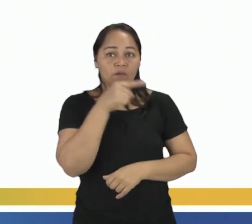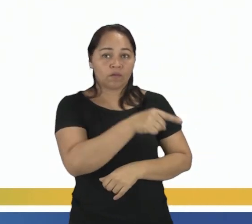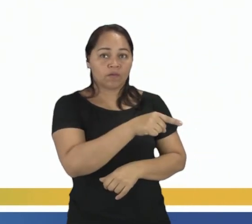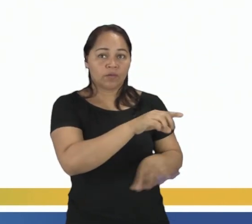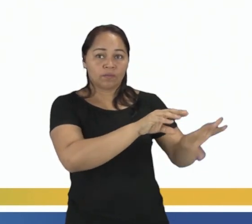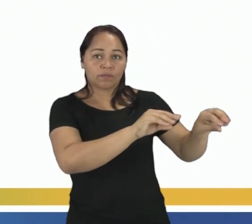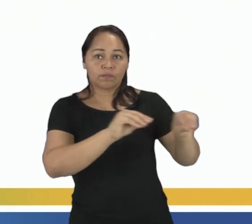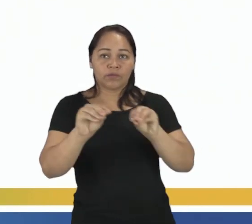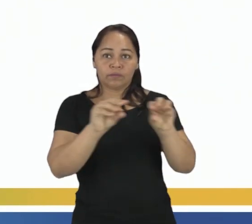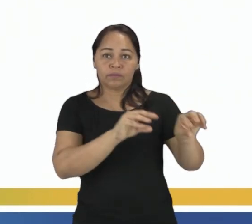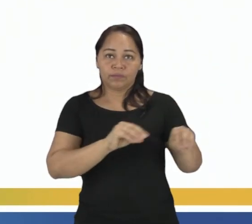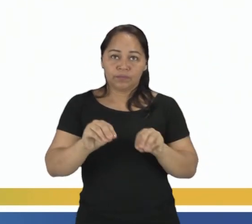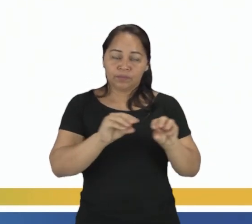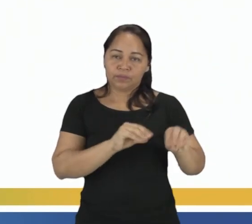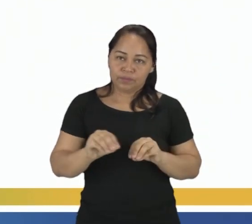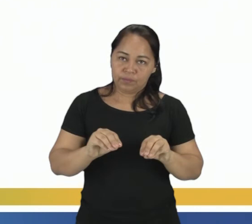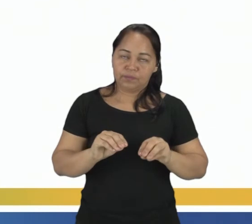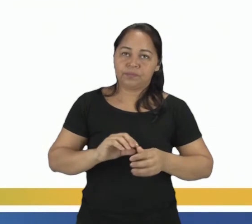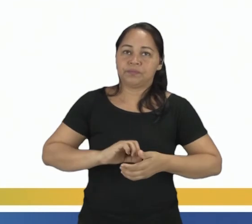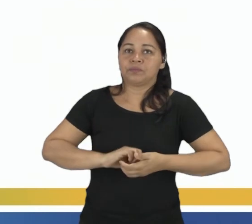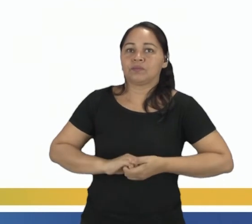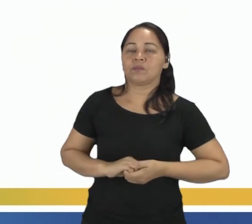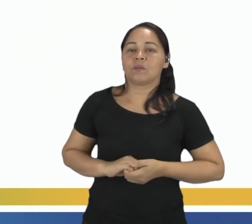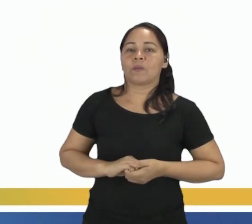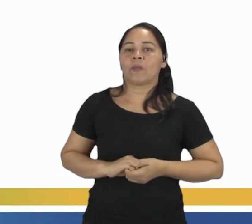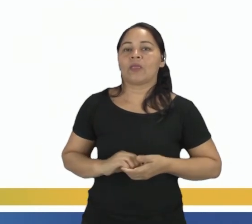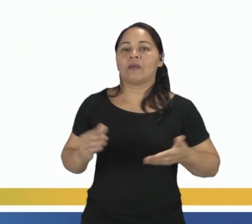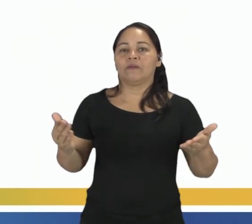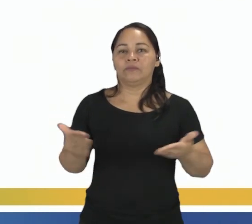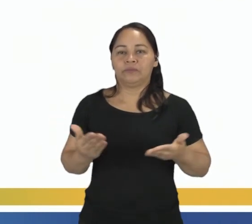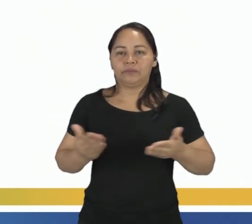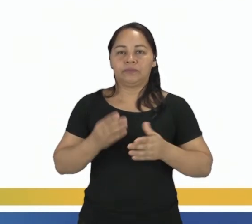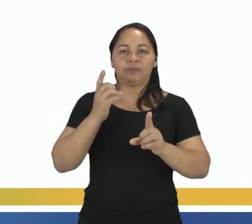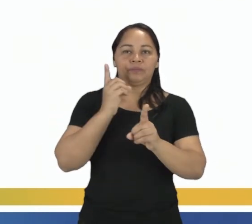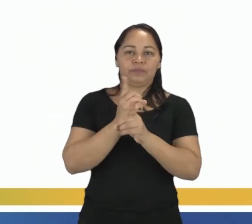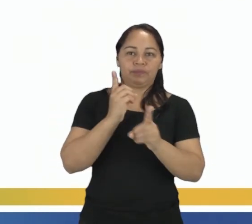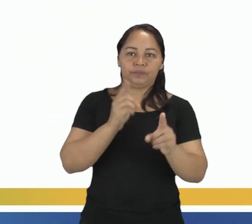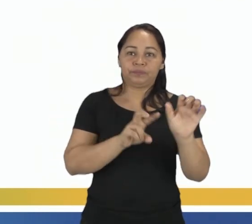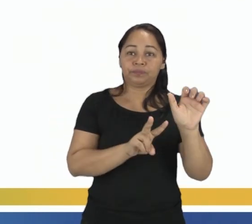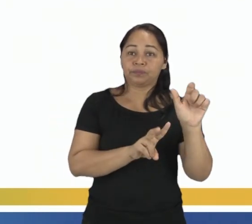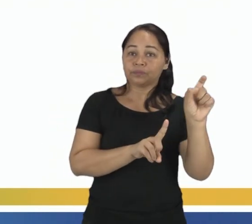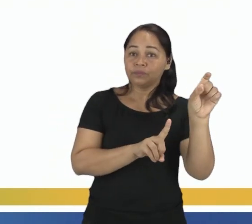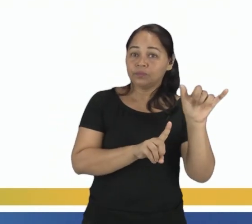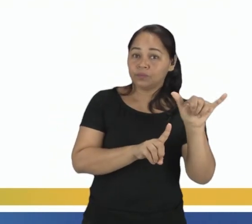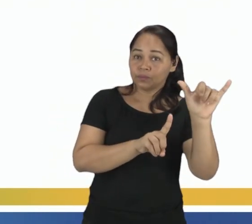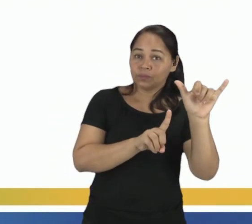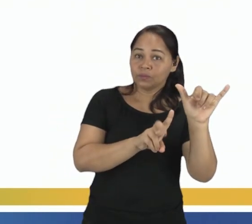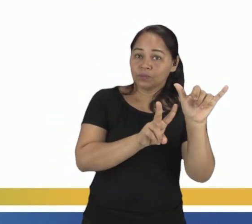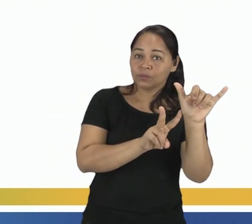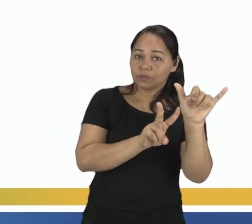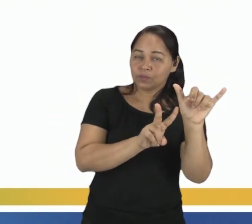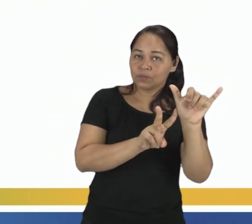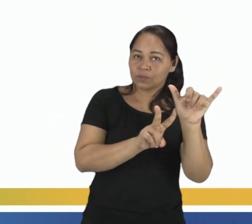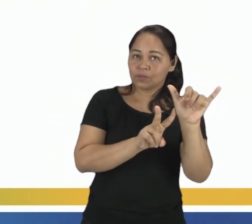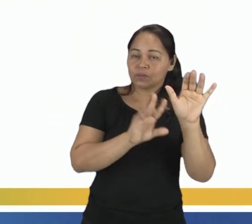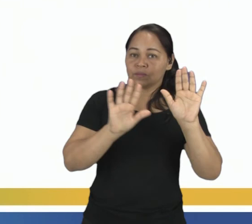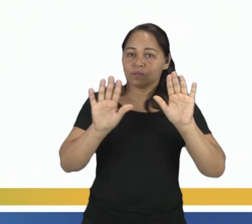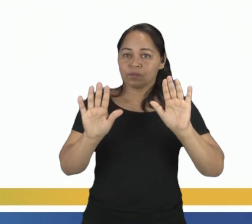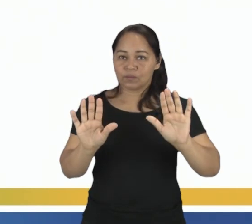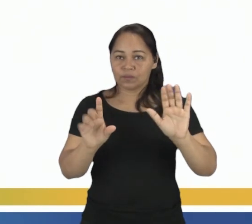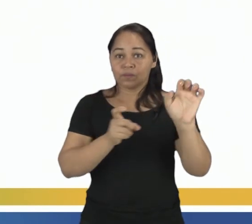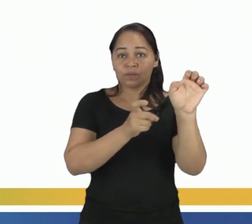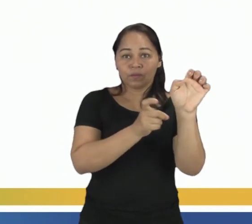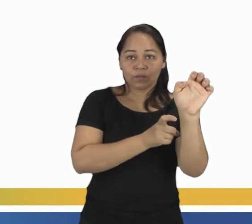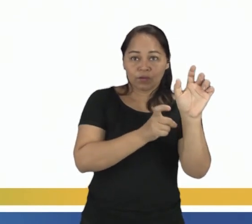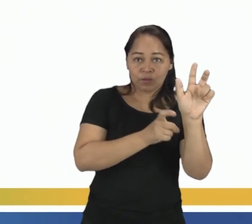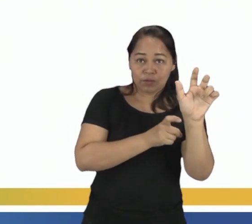ela está classificada de que forma. Então, para achar o y do vértice, nós temos duas maneiras. Vamos achar primeiro o x do vértice, que é